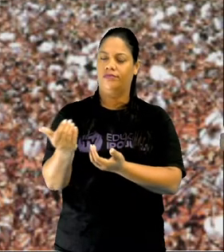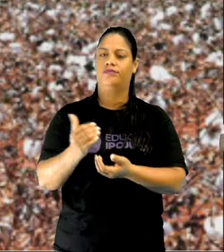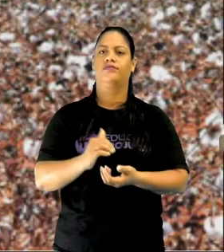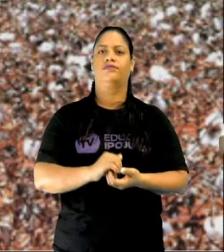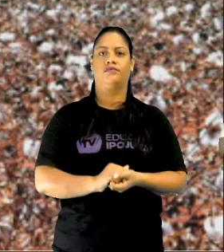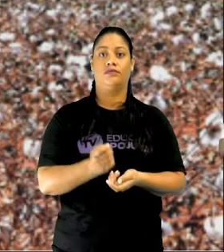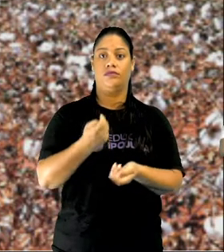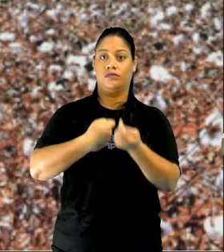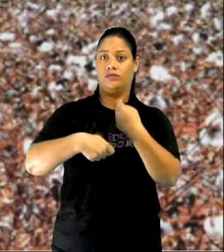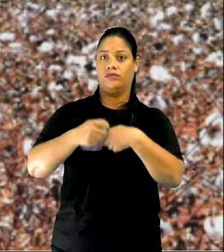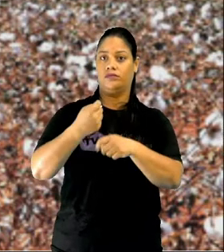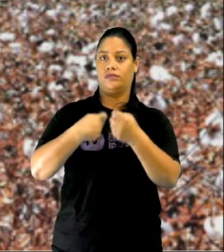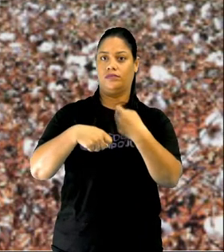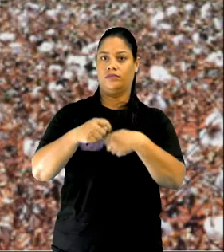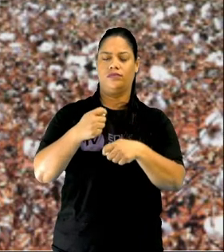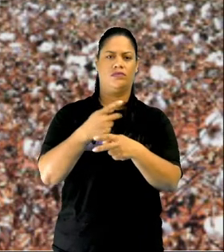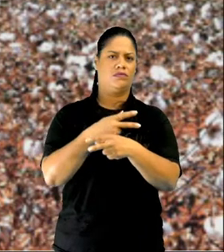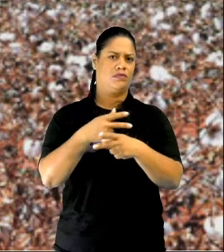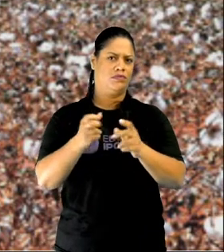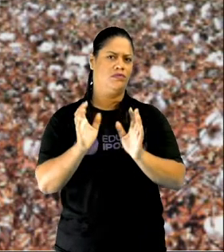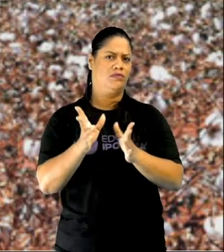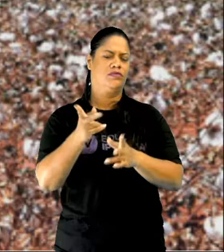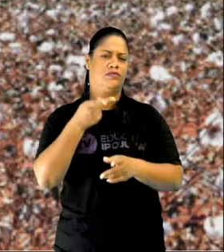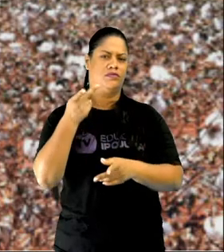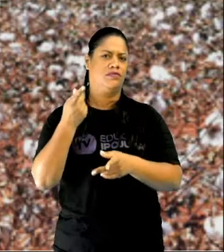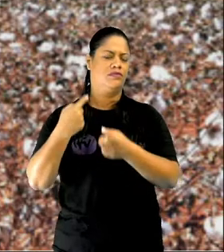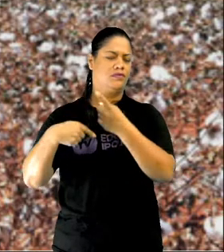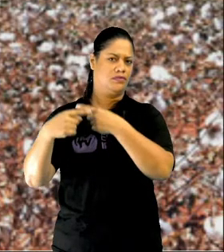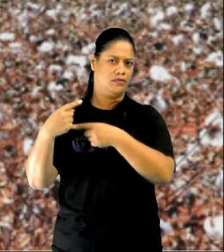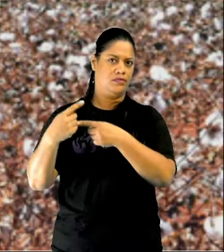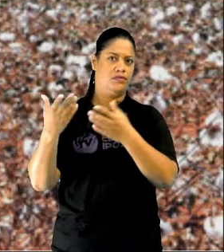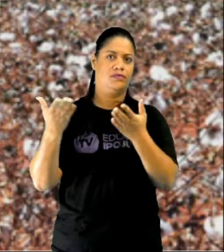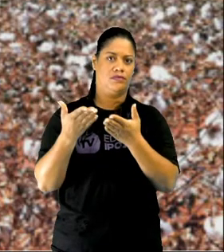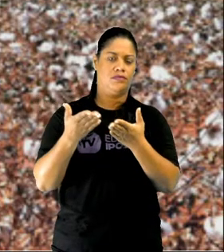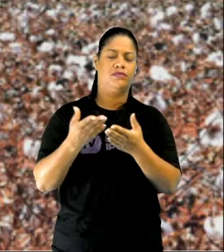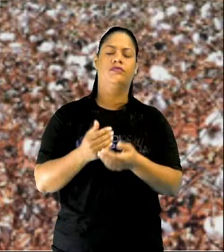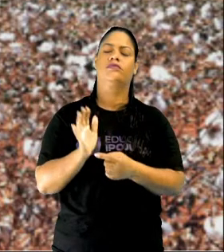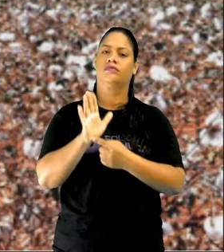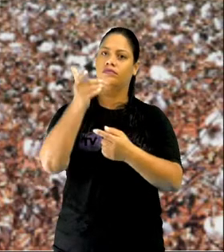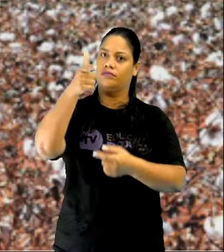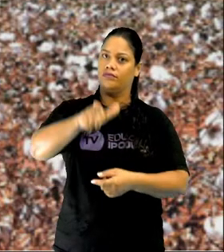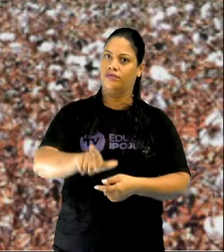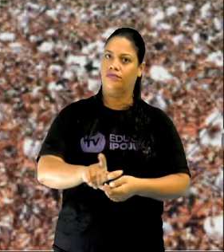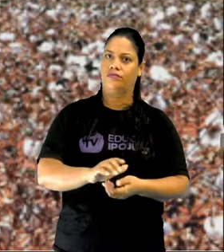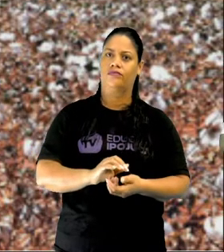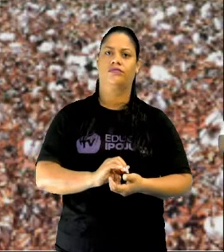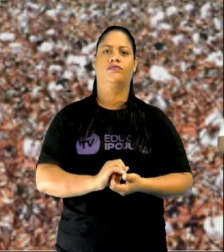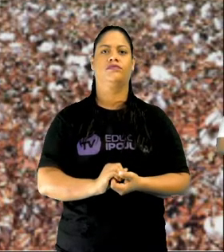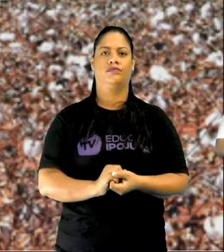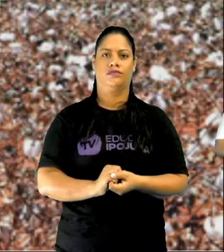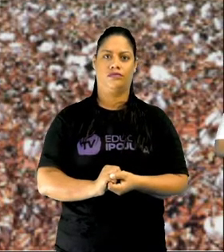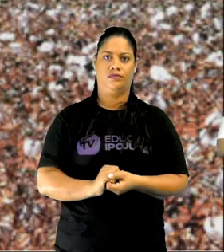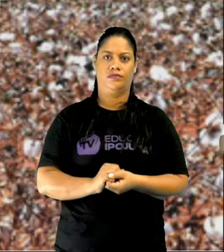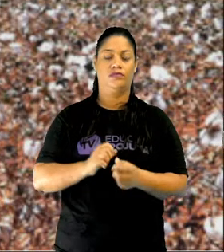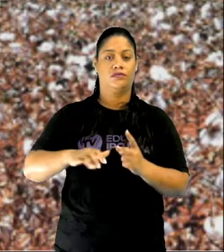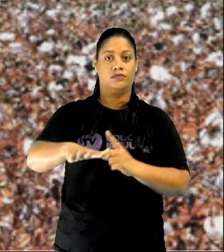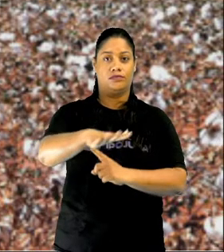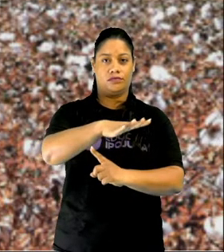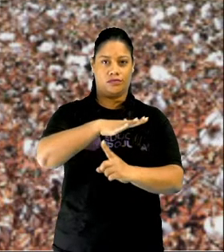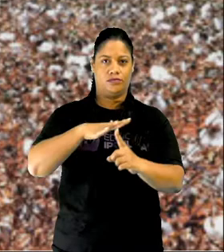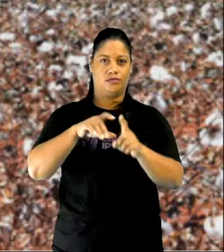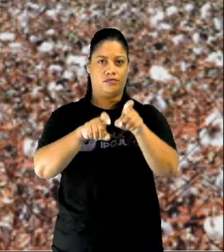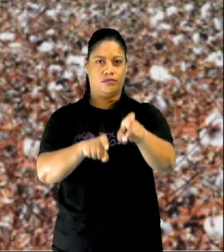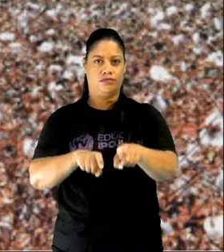relação à economia, algumas coisas eu já falei antes, mas eu vou intensificar aqui agora. Com relação à agricultura, que